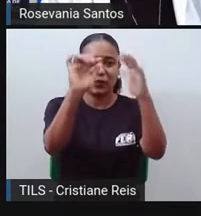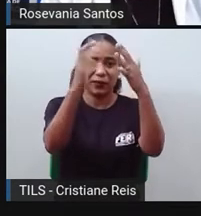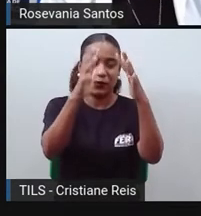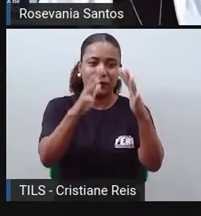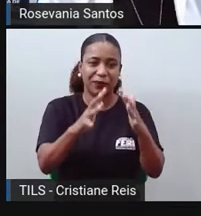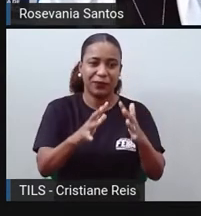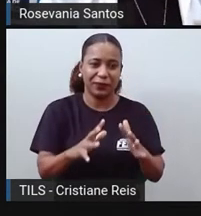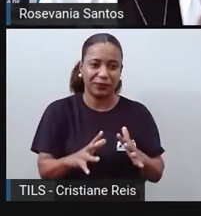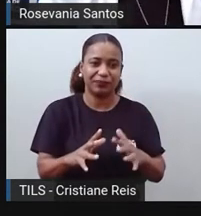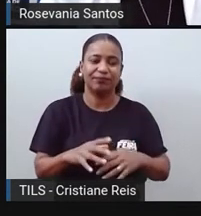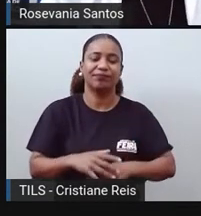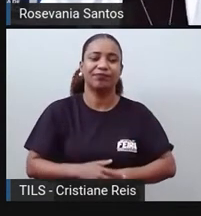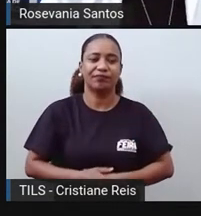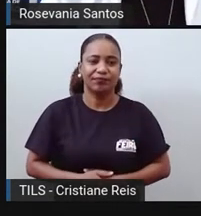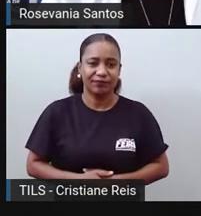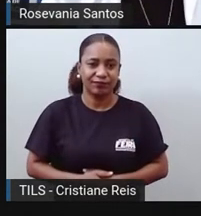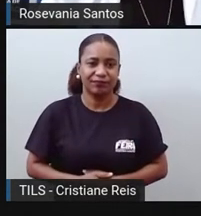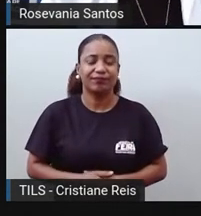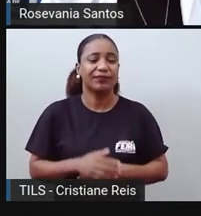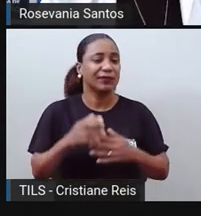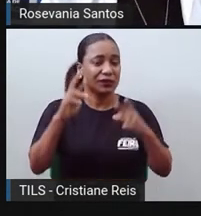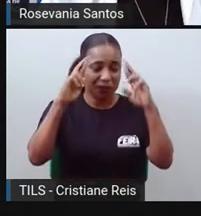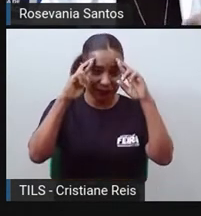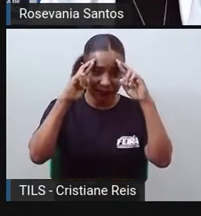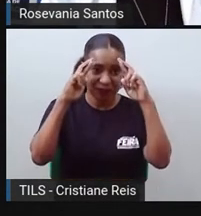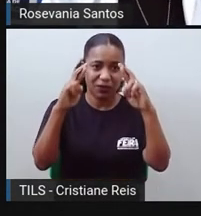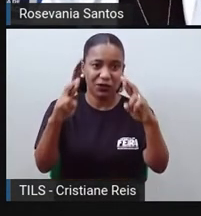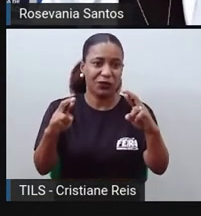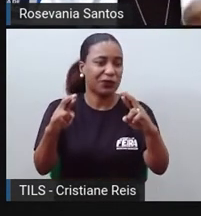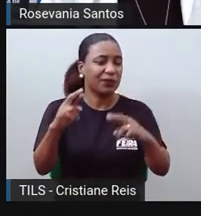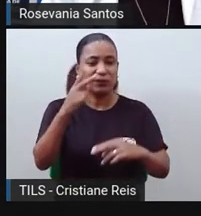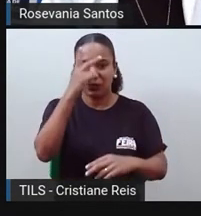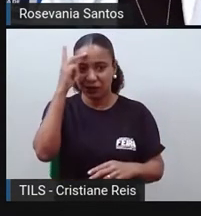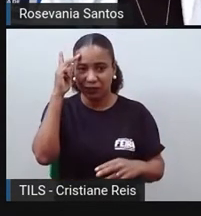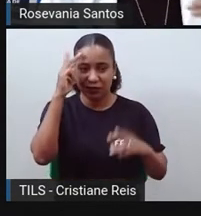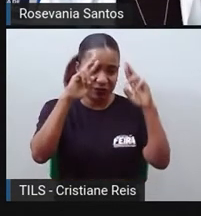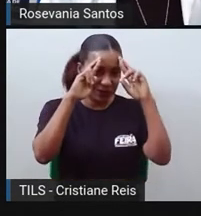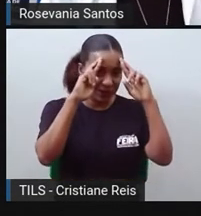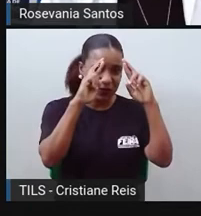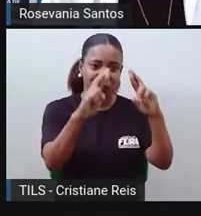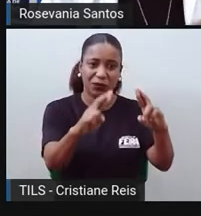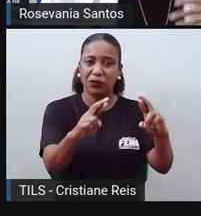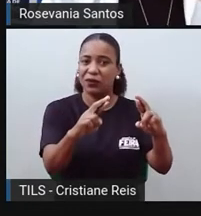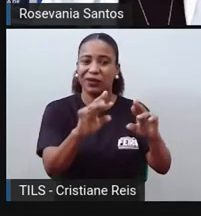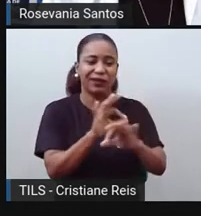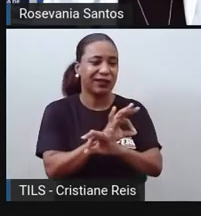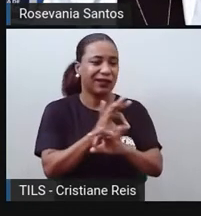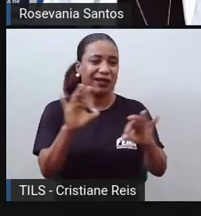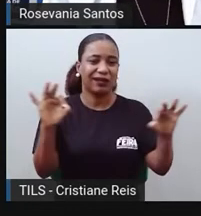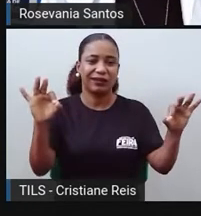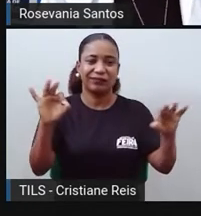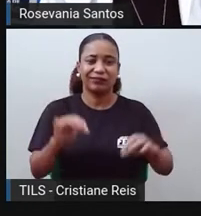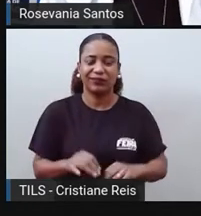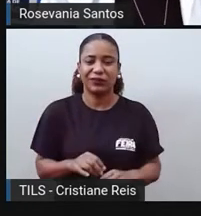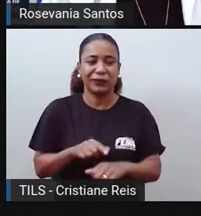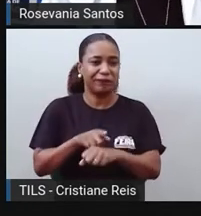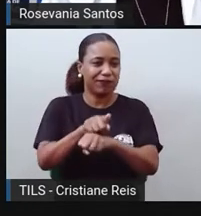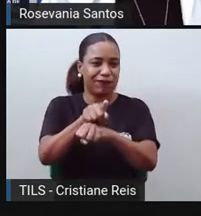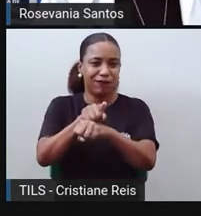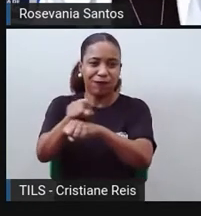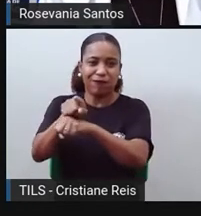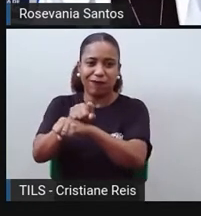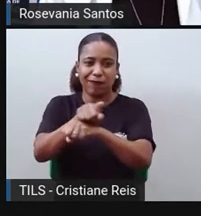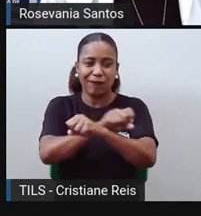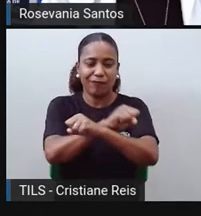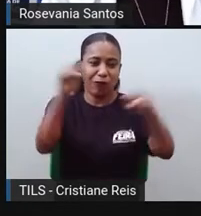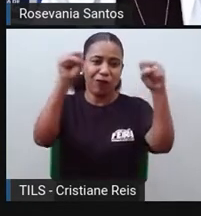foi respeitado mulheres, não foi respeitado nada, eles simplesmente atacaram e continuaram atacando, e a quantidade